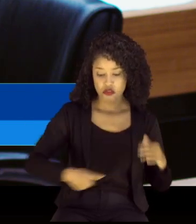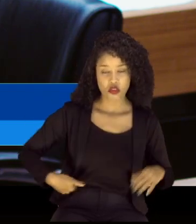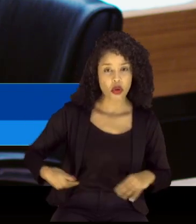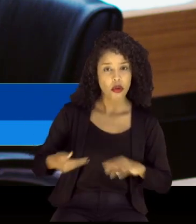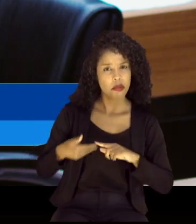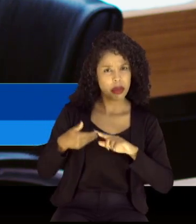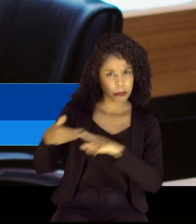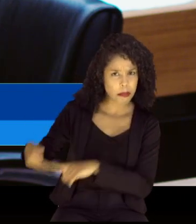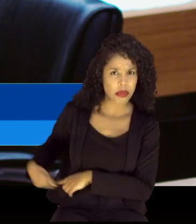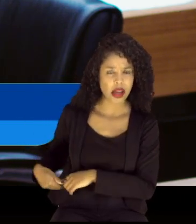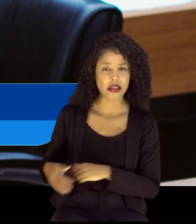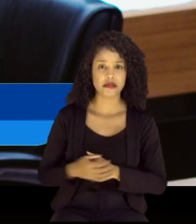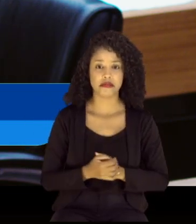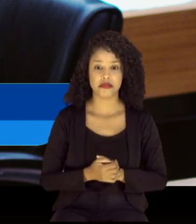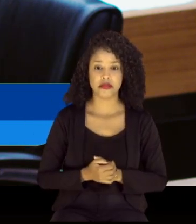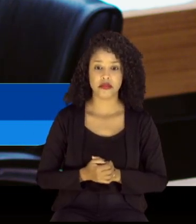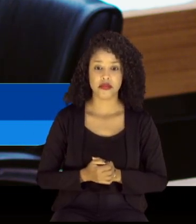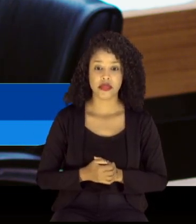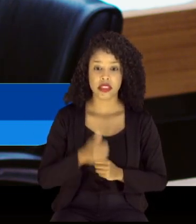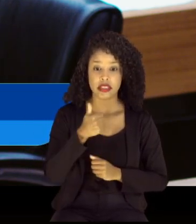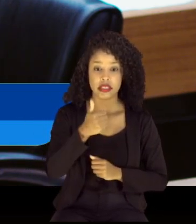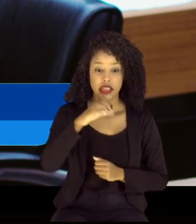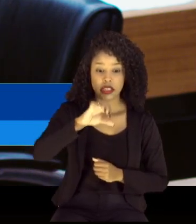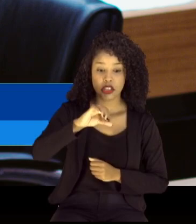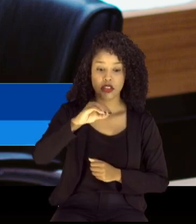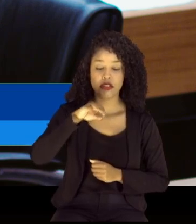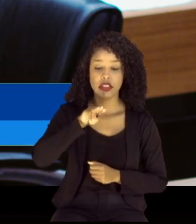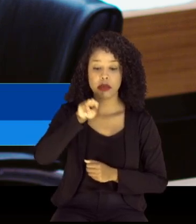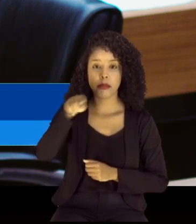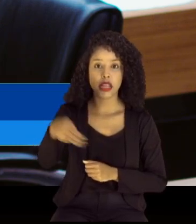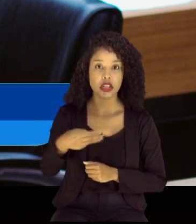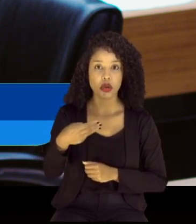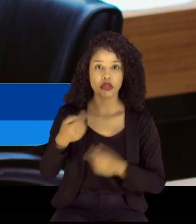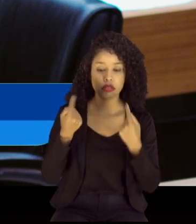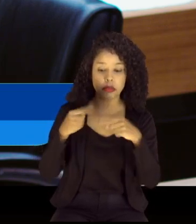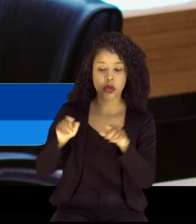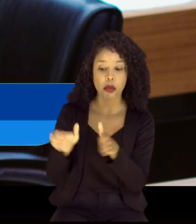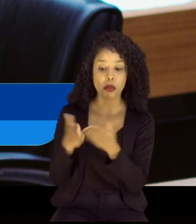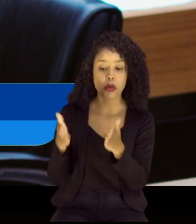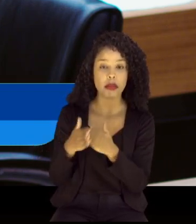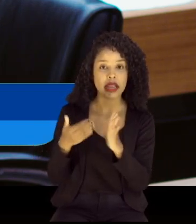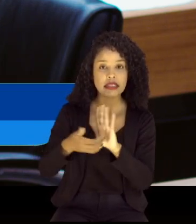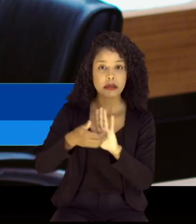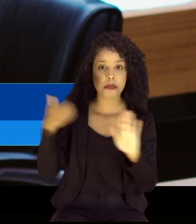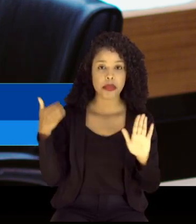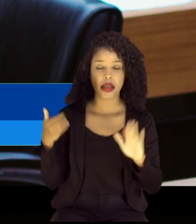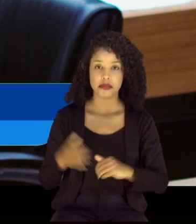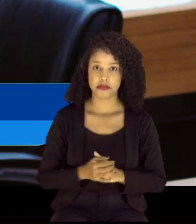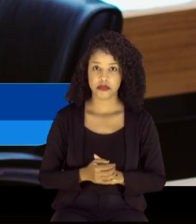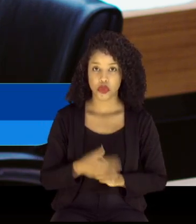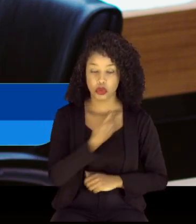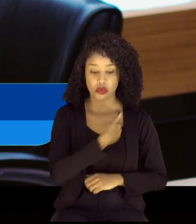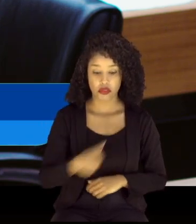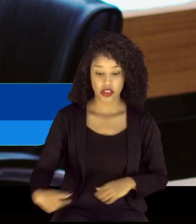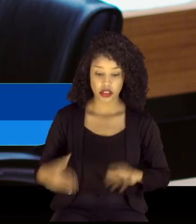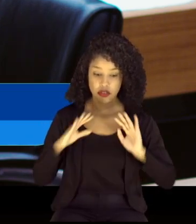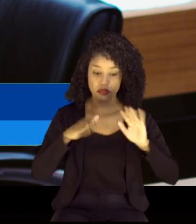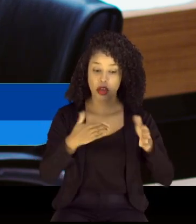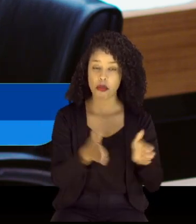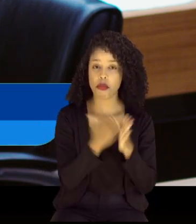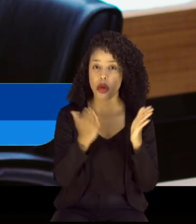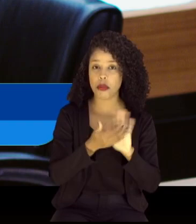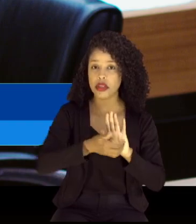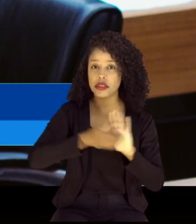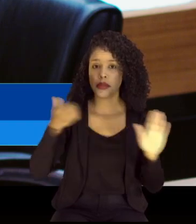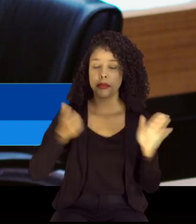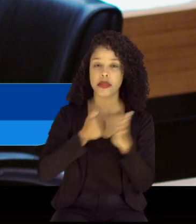Oficial, cortou 190 milhões do combate à pobreza. Então, o governo dos pobres está cortando o básico. E quando se